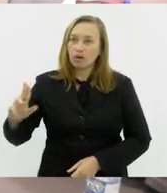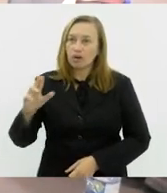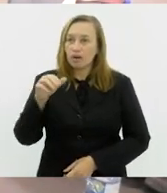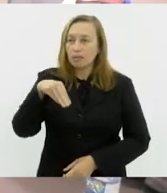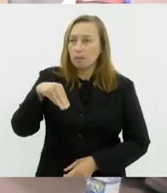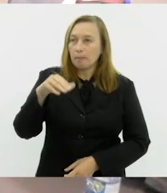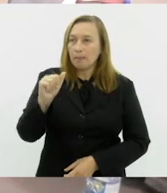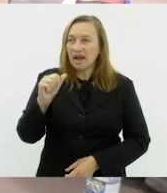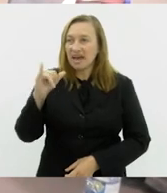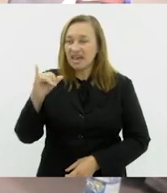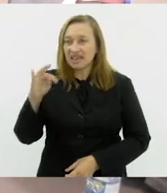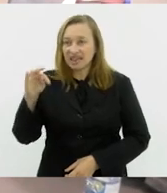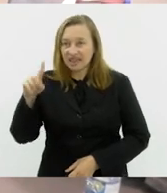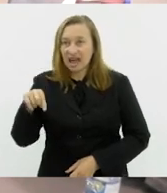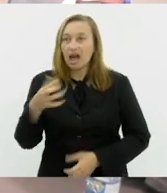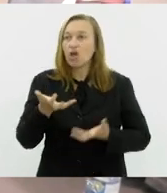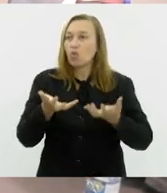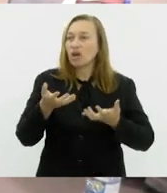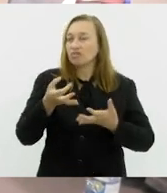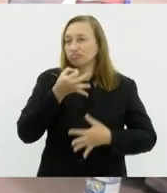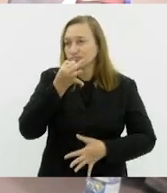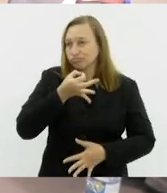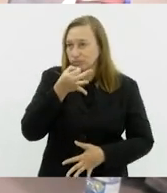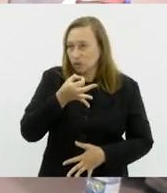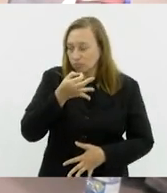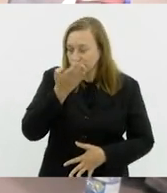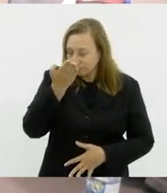Bom, eu quero fazer uma sugestão para o...